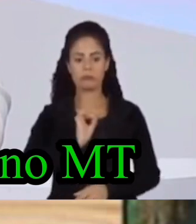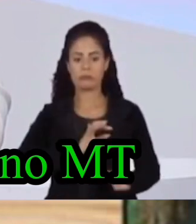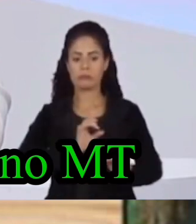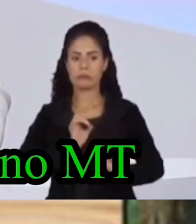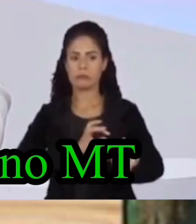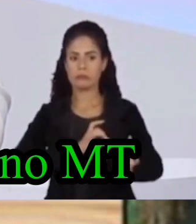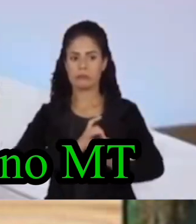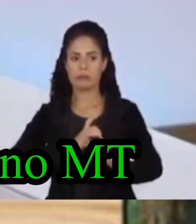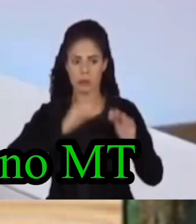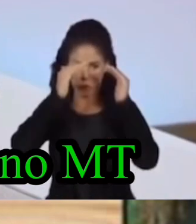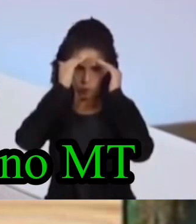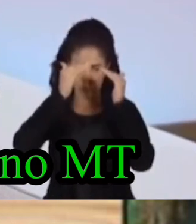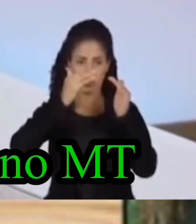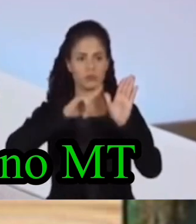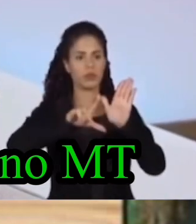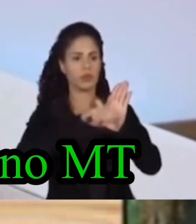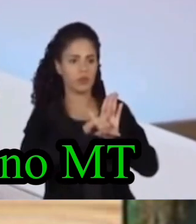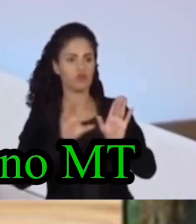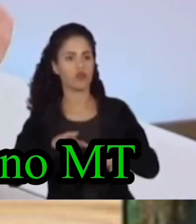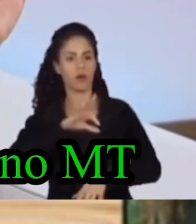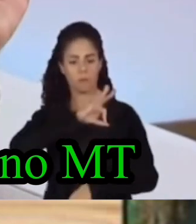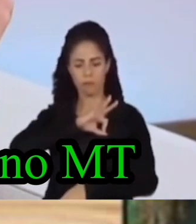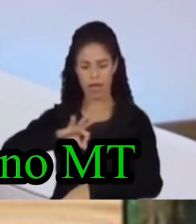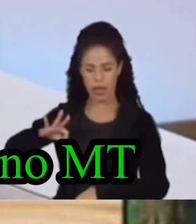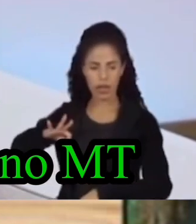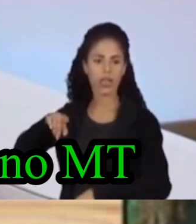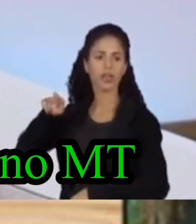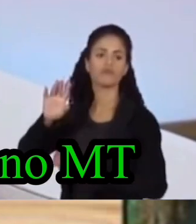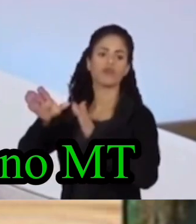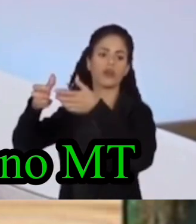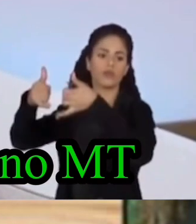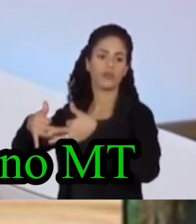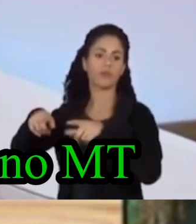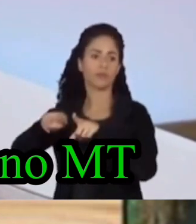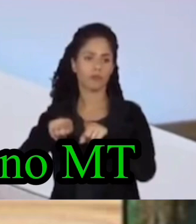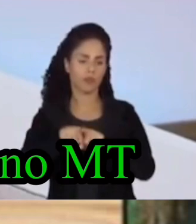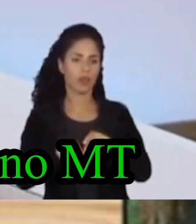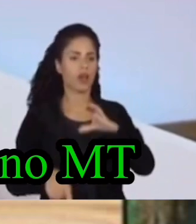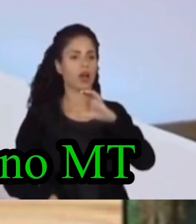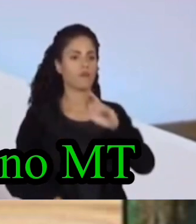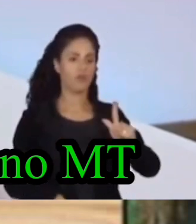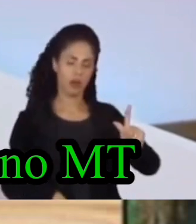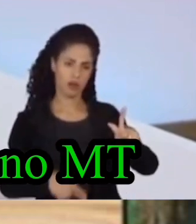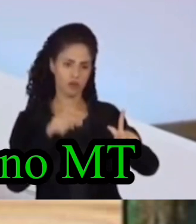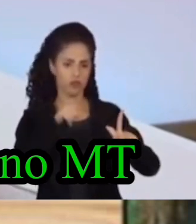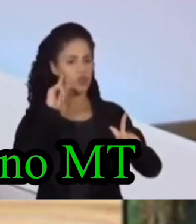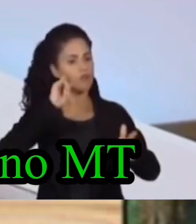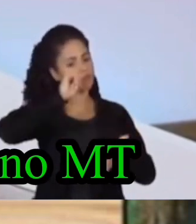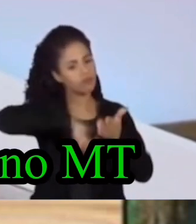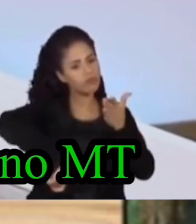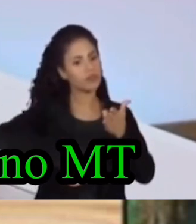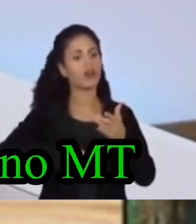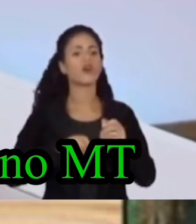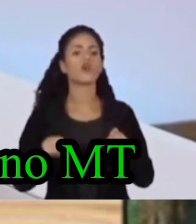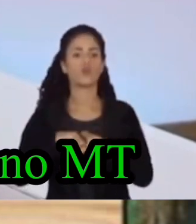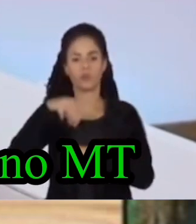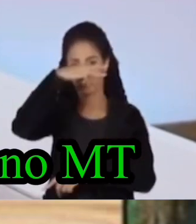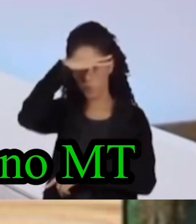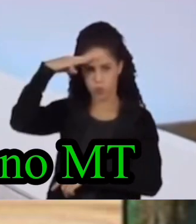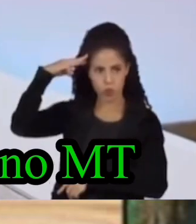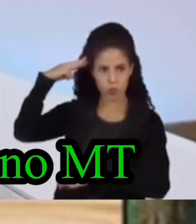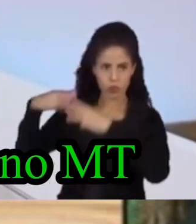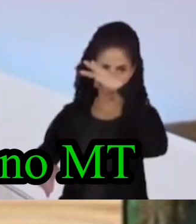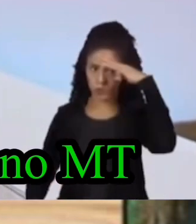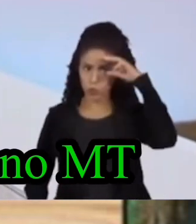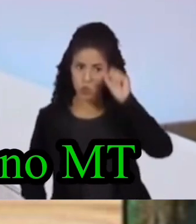respeitam já falei isso paraa ministra Marina agora em Campo Grande há poucos dias com quando nós estávamos assinando esse acordo Mato Grosso Mato Grosso do Sul